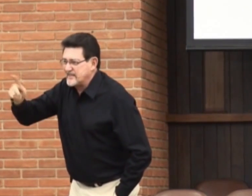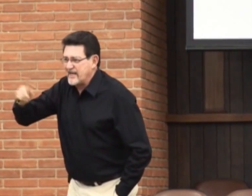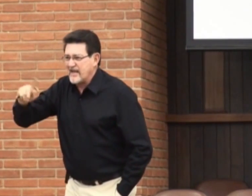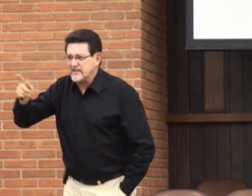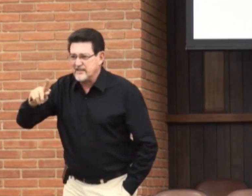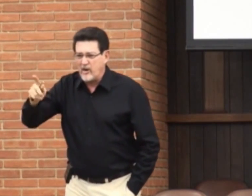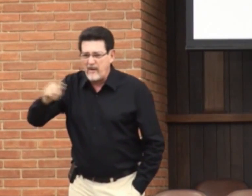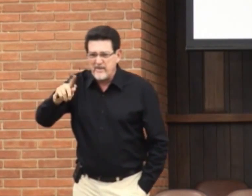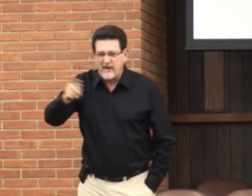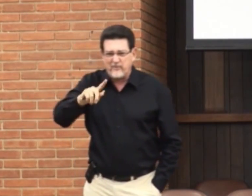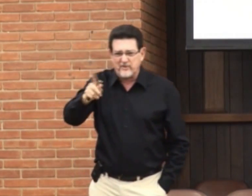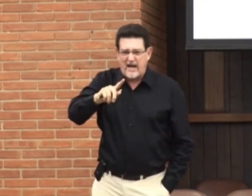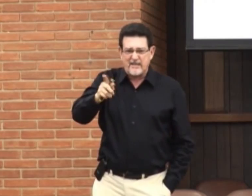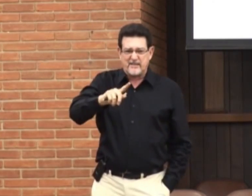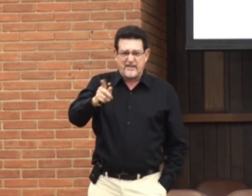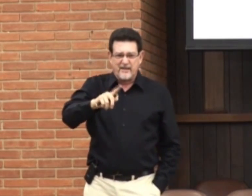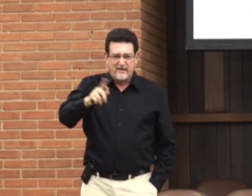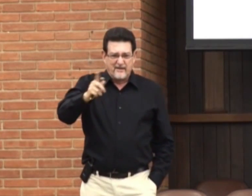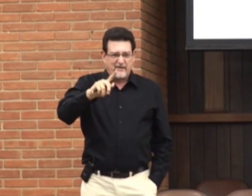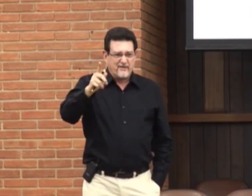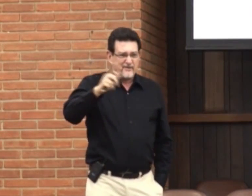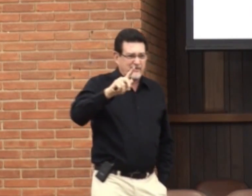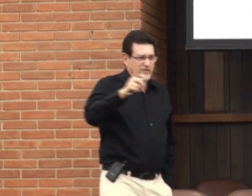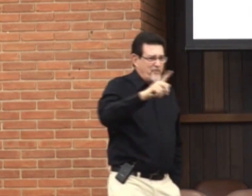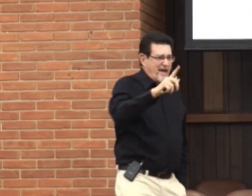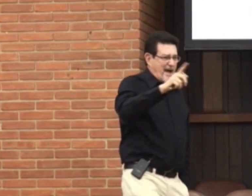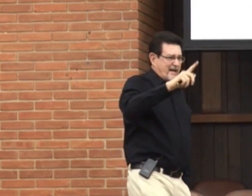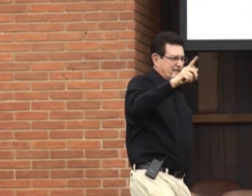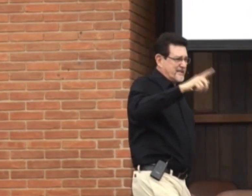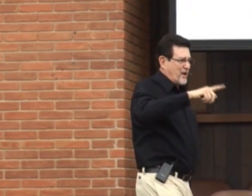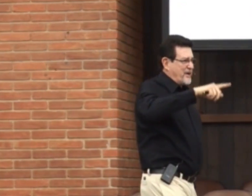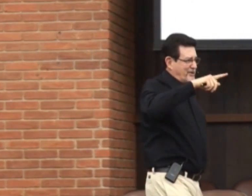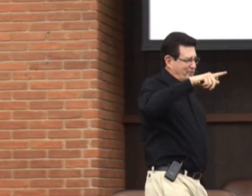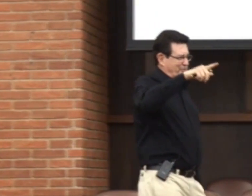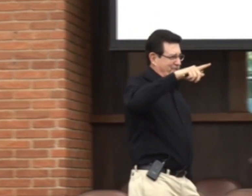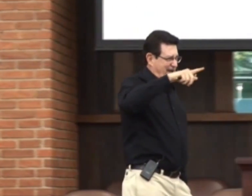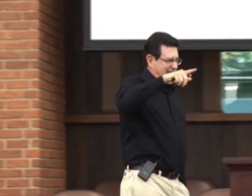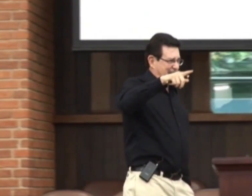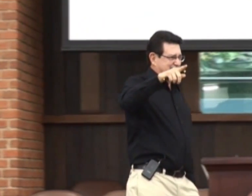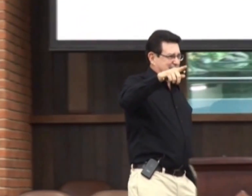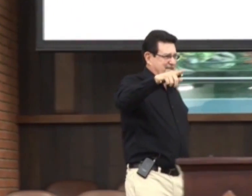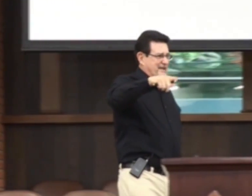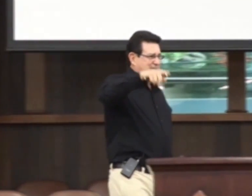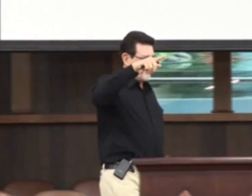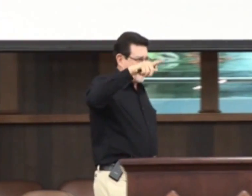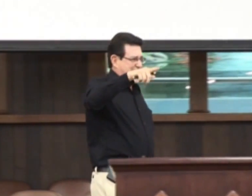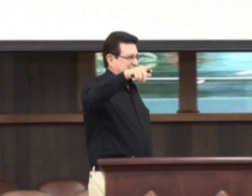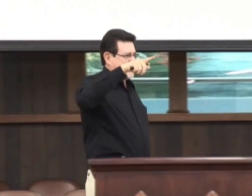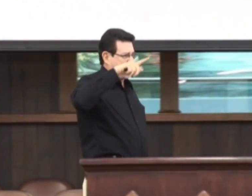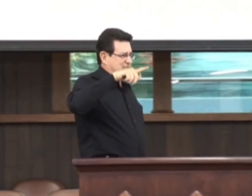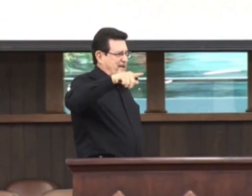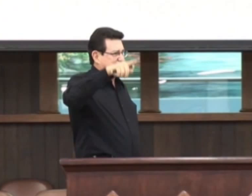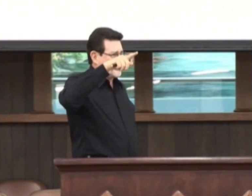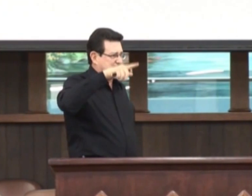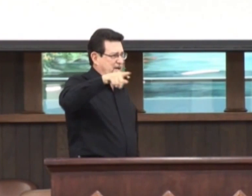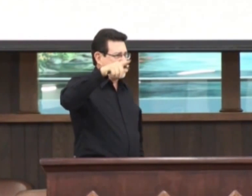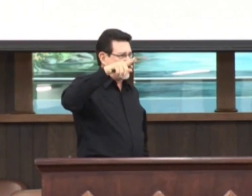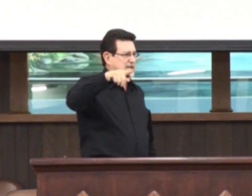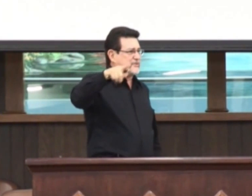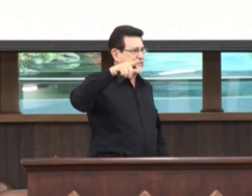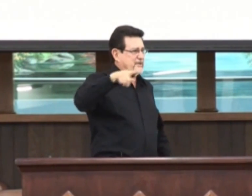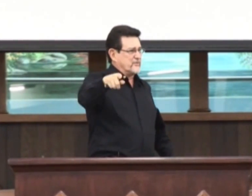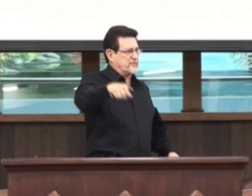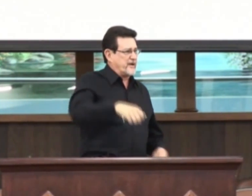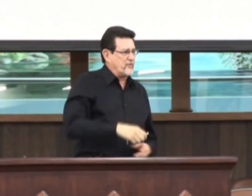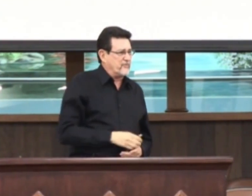Só que essa gratidão à minha vontade não é a gratidão em tudo dai graças, porque esta é a vontade de Deus